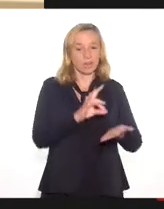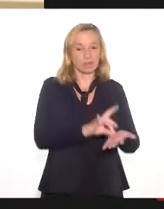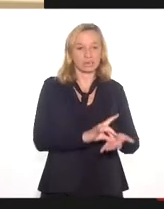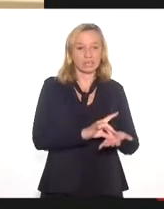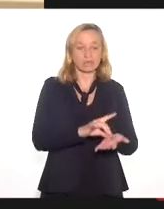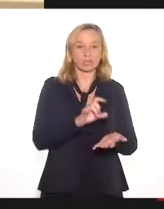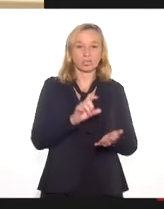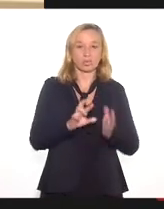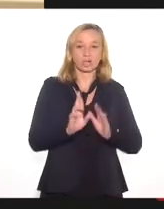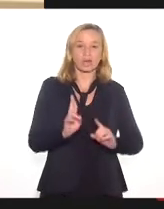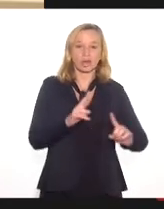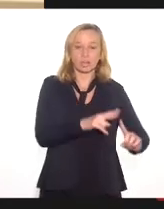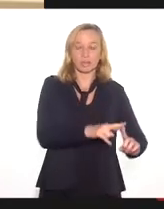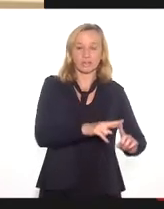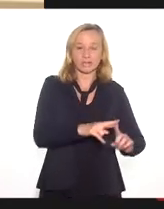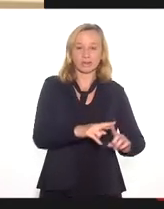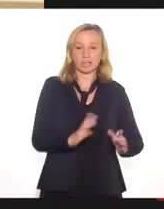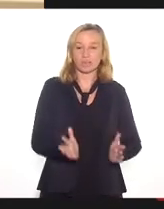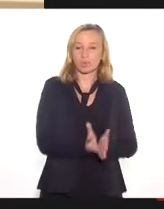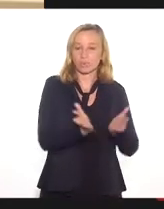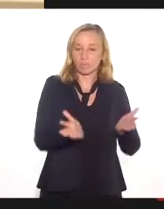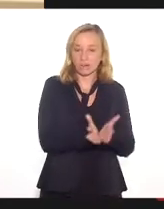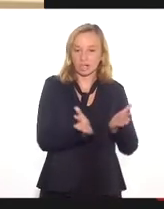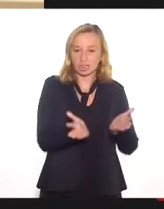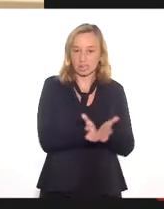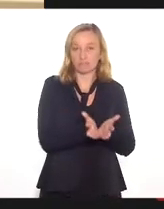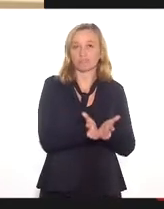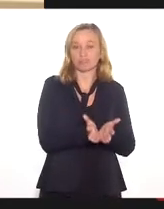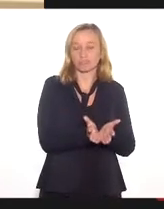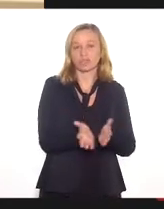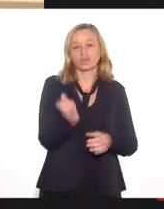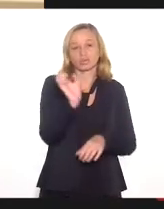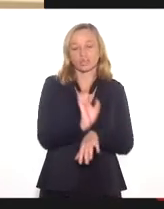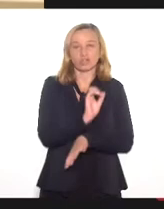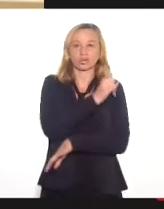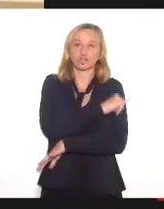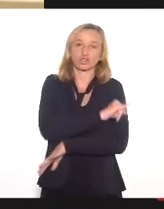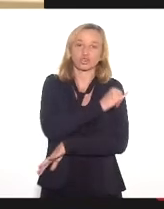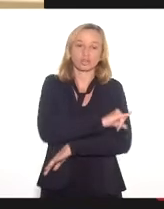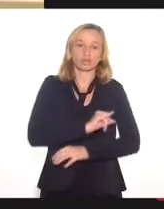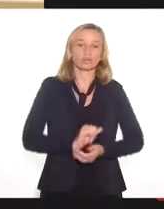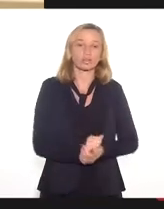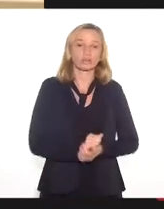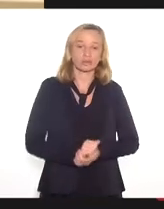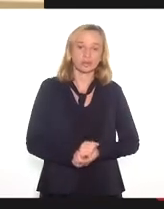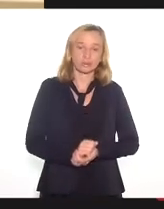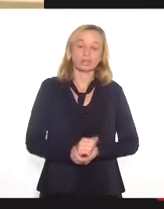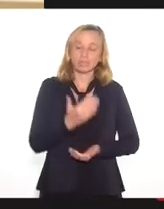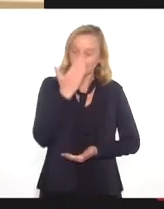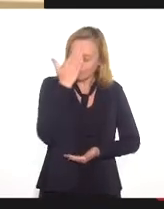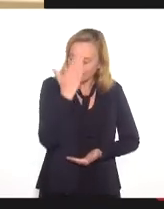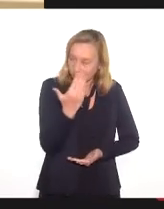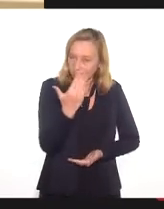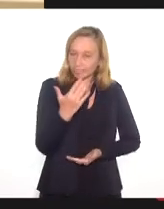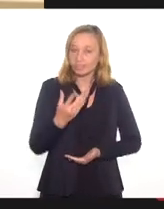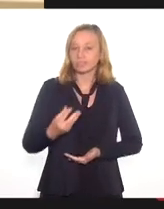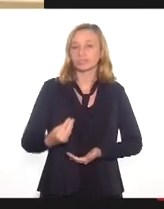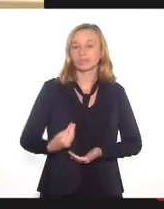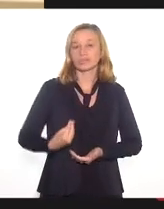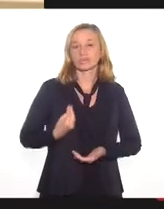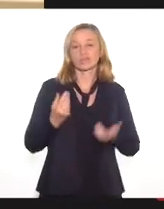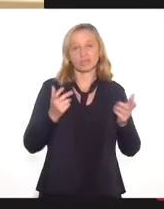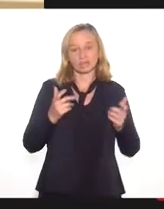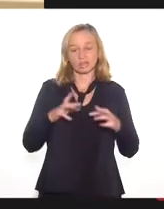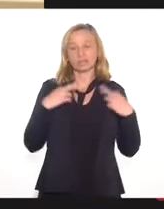que representa a miserabilidade e a extrema pobreza no Estado do Rio de Janeiro. E antecipadamente agradecer a participação